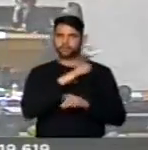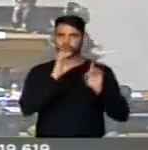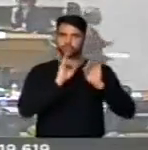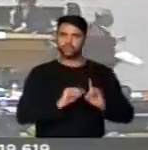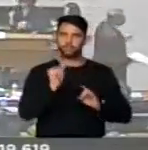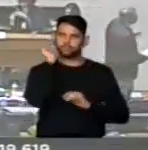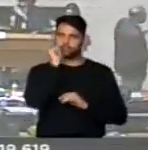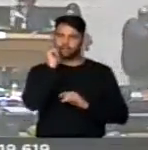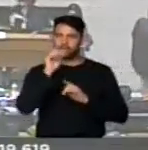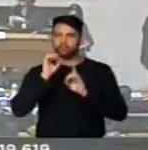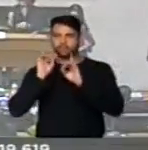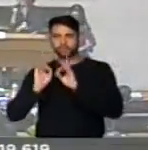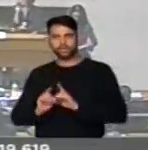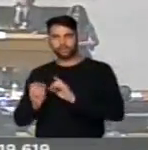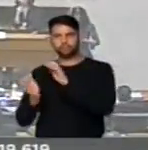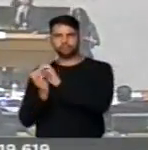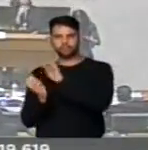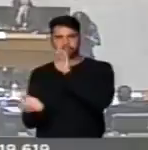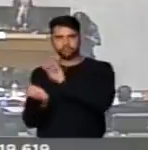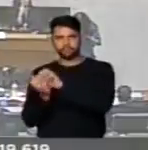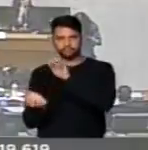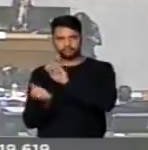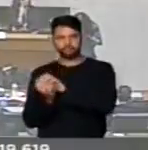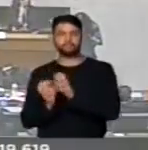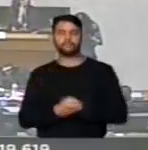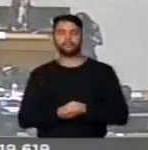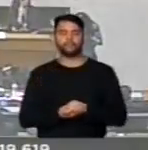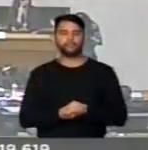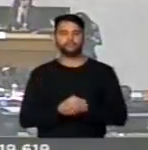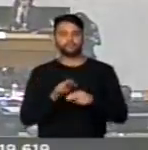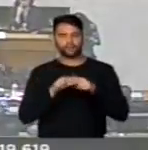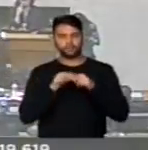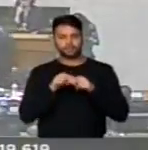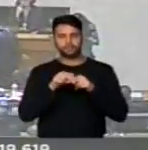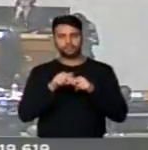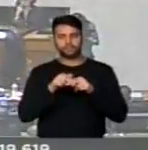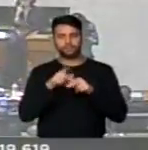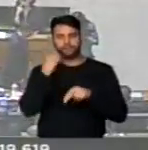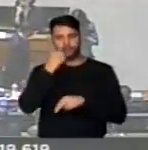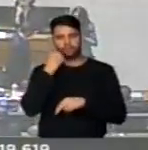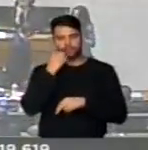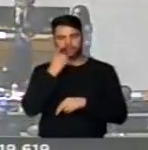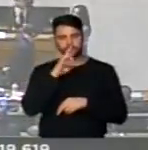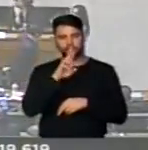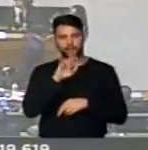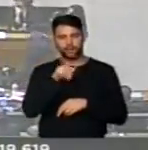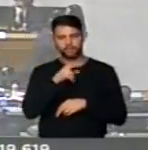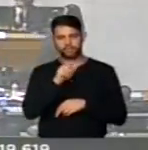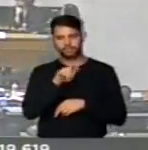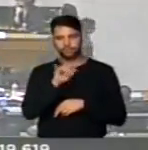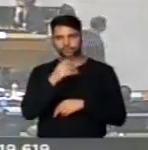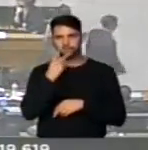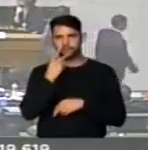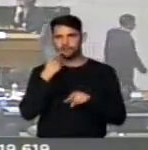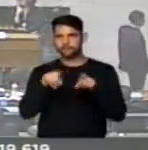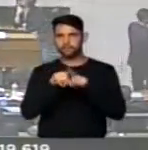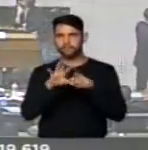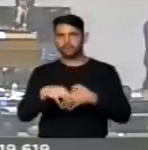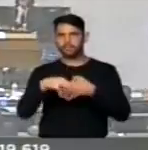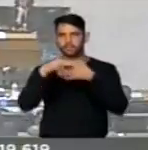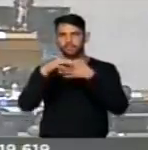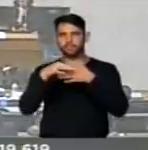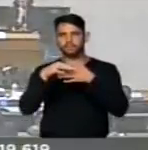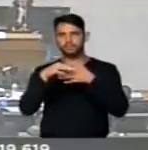das Mulheres e Comissão dos Direitos dos Idosos. Dessa vez, o deputado Raul Jungmann vai falar também pela